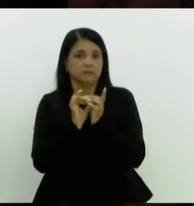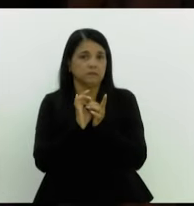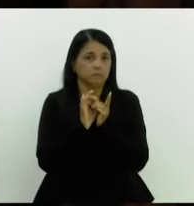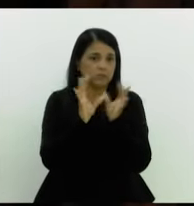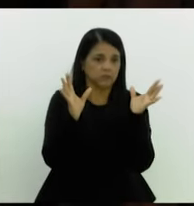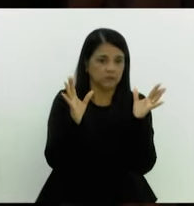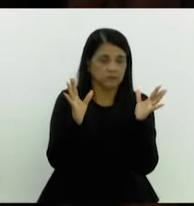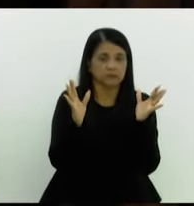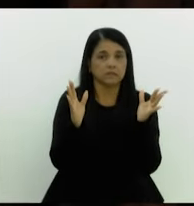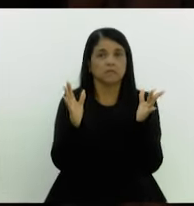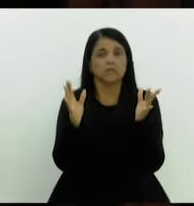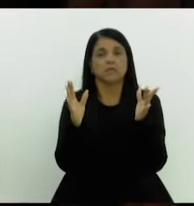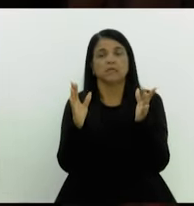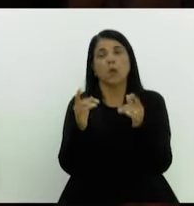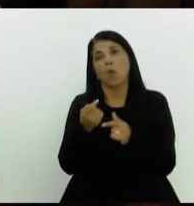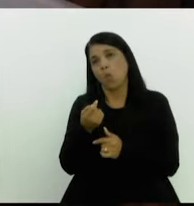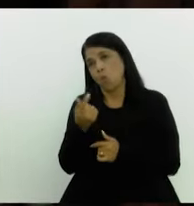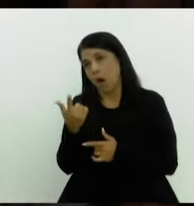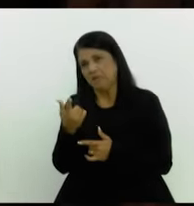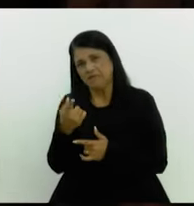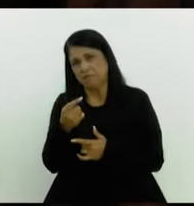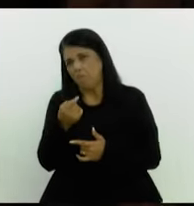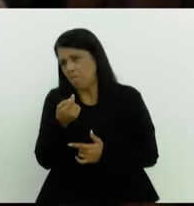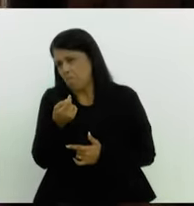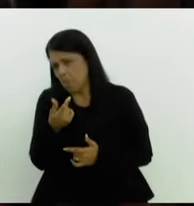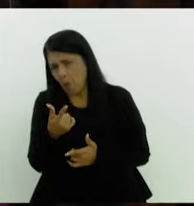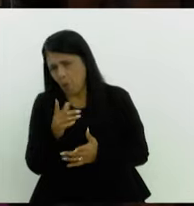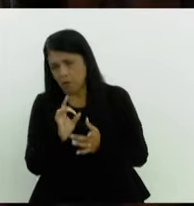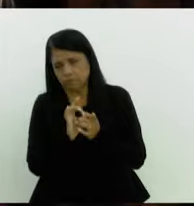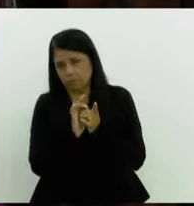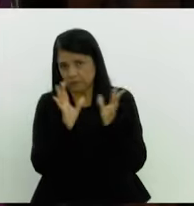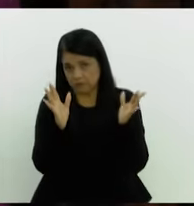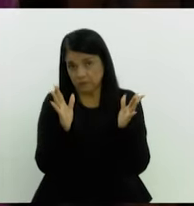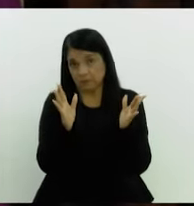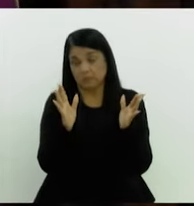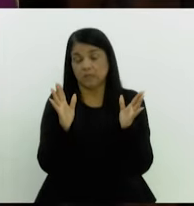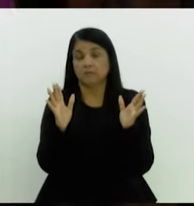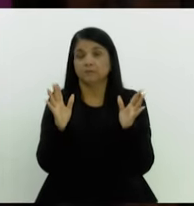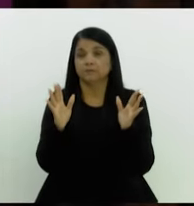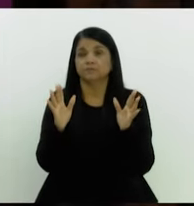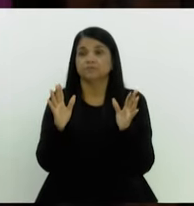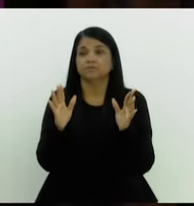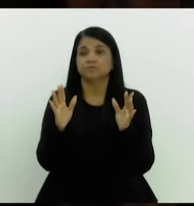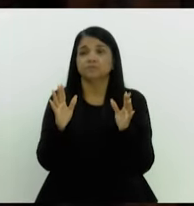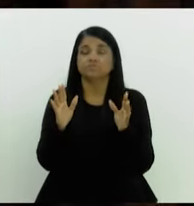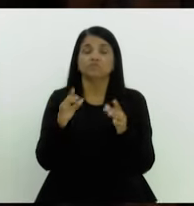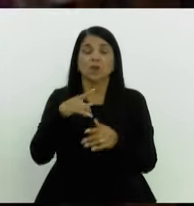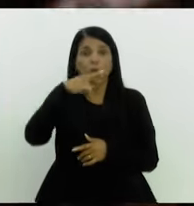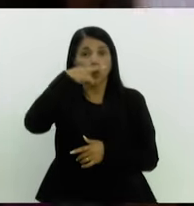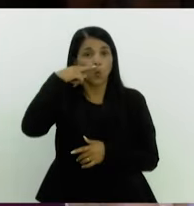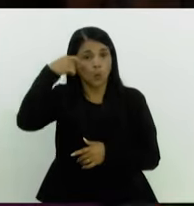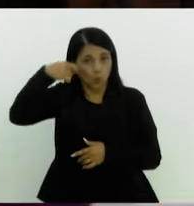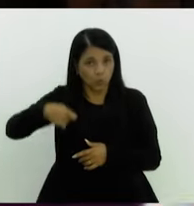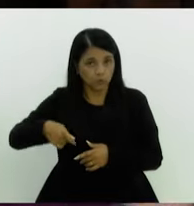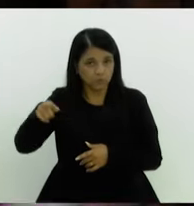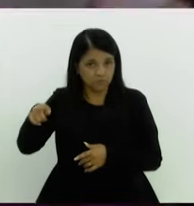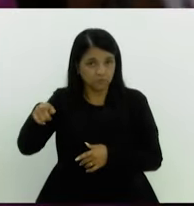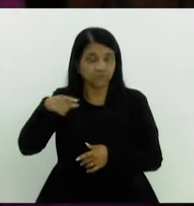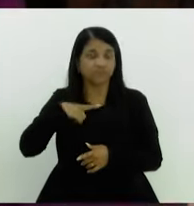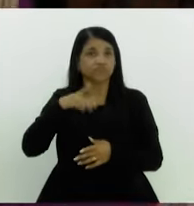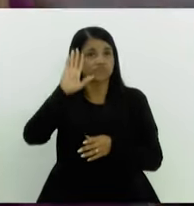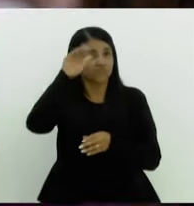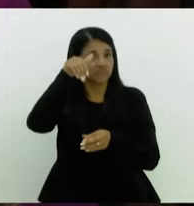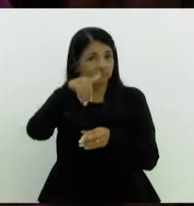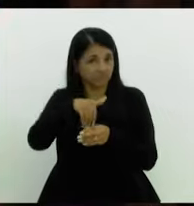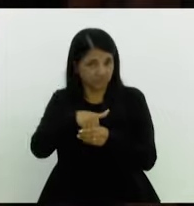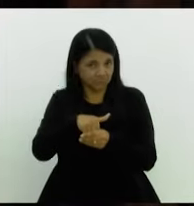intermediárias ou quase não democracias ou democracias Il liberais como por exemplo na Rússia a gente teve eleições agora